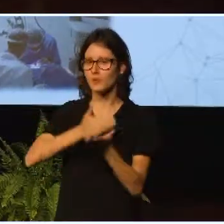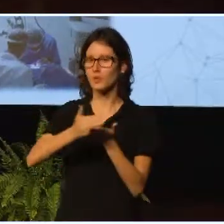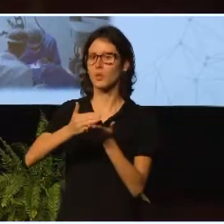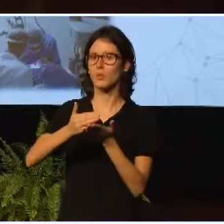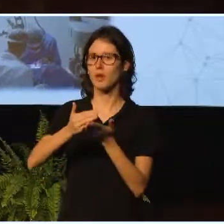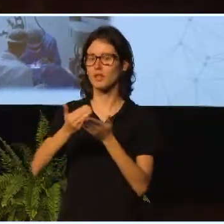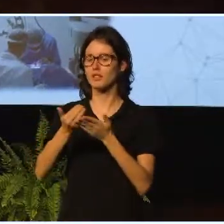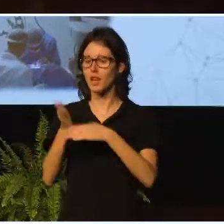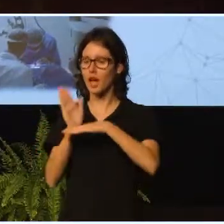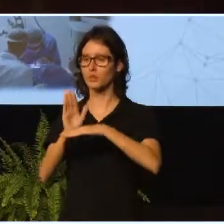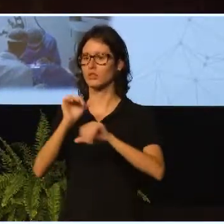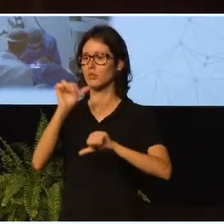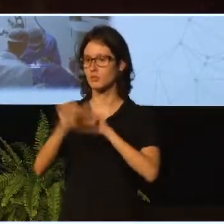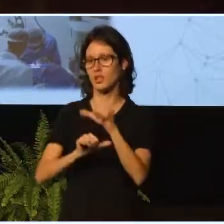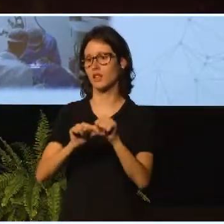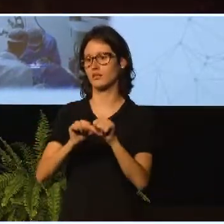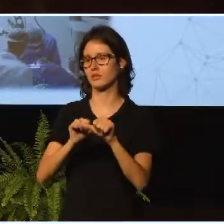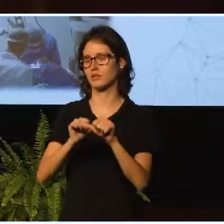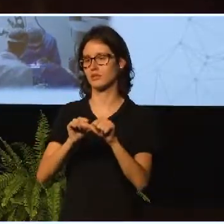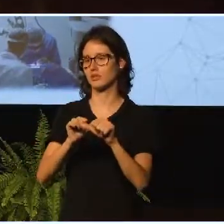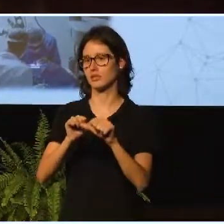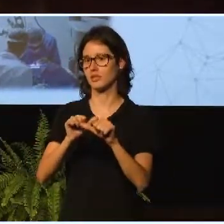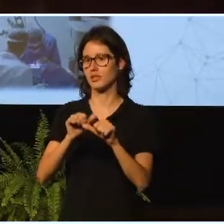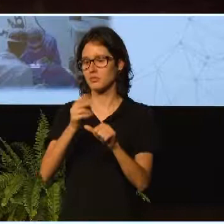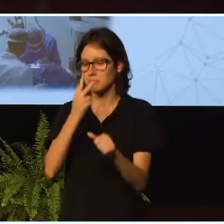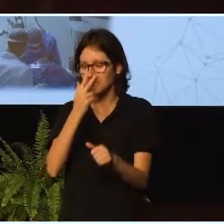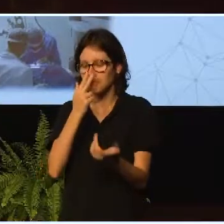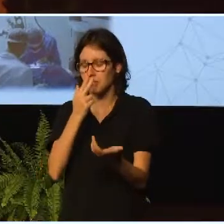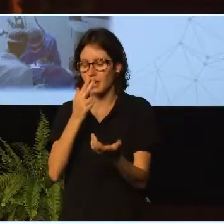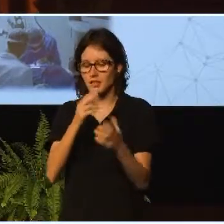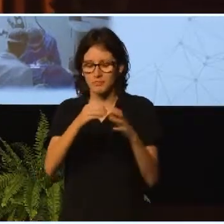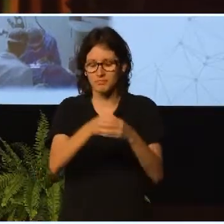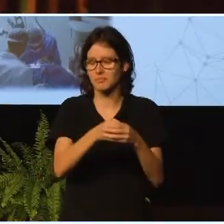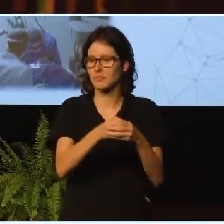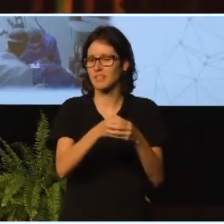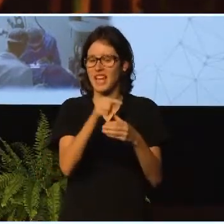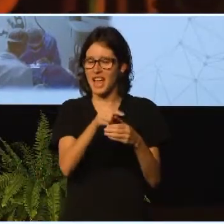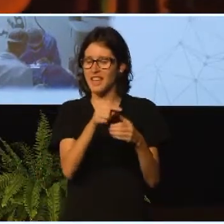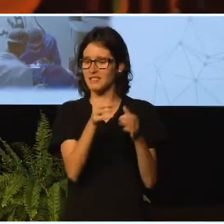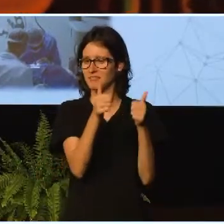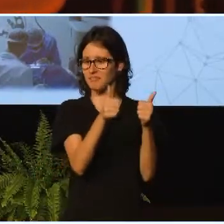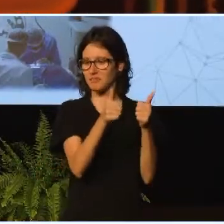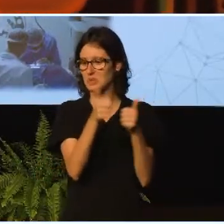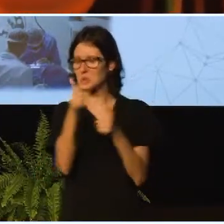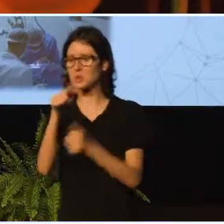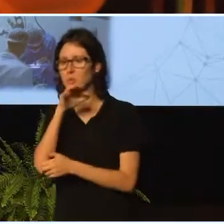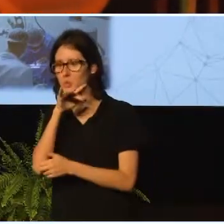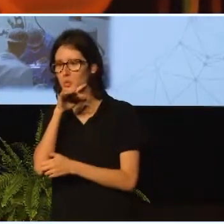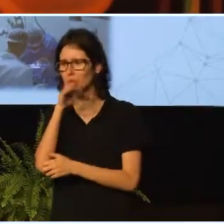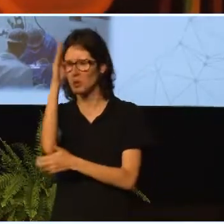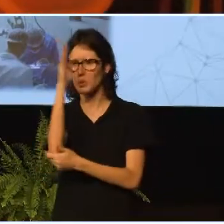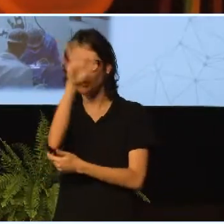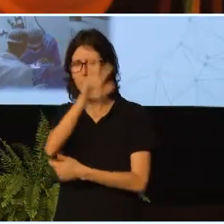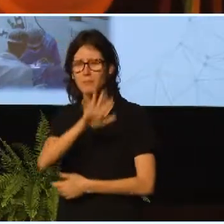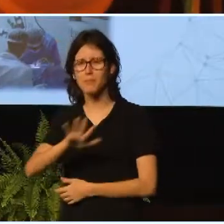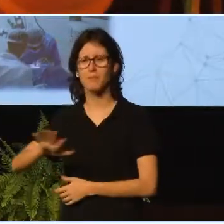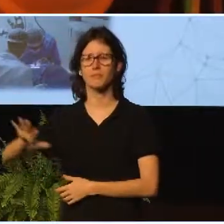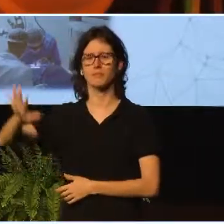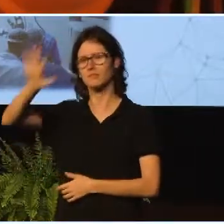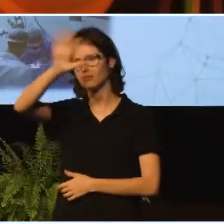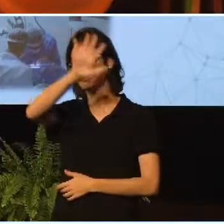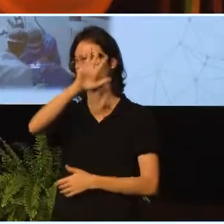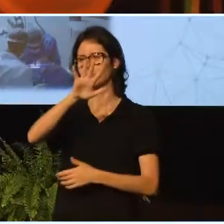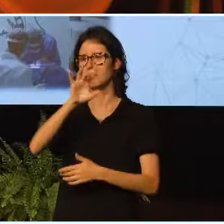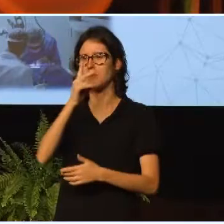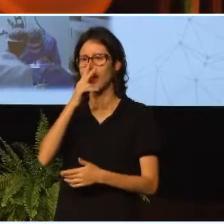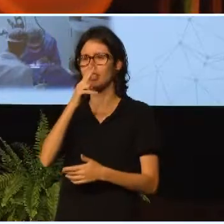comecem a ajudar a mudar. Não dá para ter ilhas de excelência no Brasil. O Brasil é muito grande para ficar com ilhas